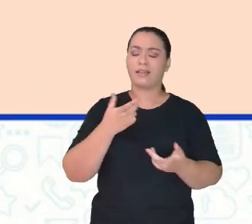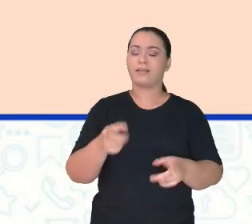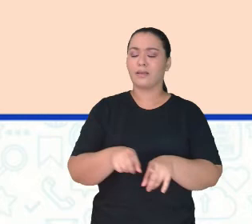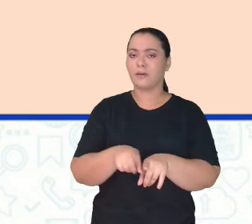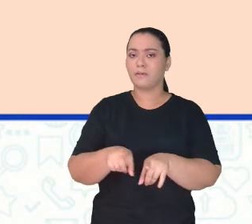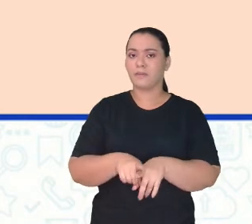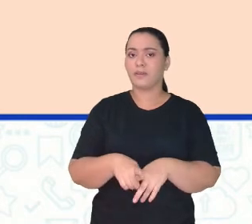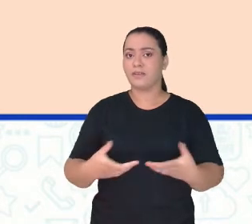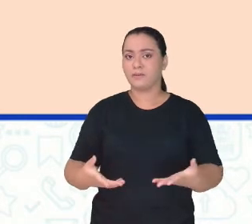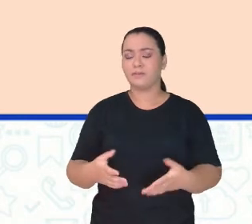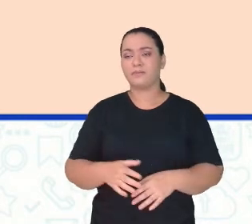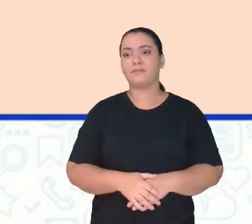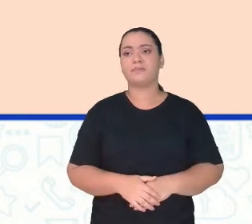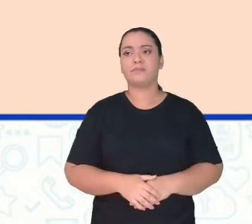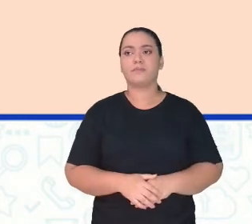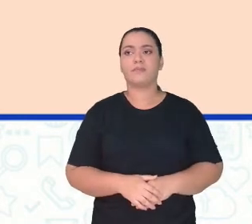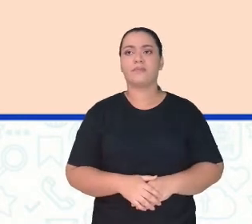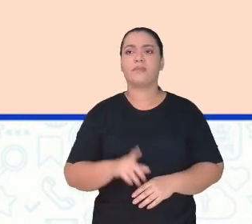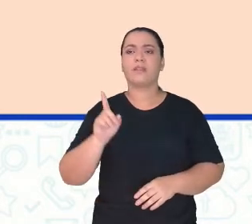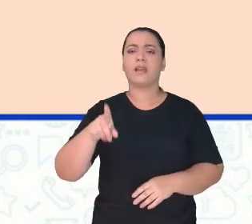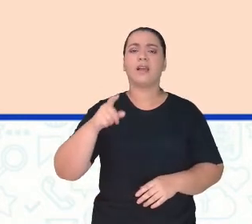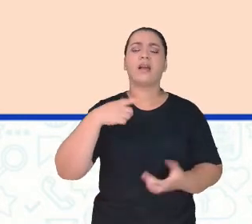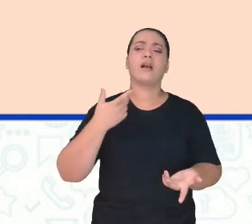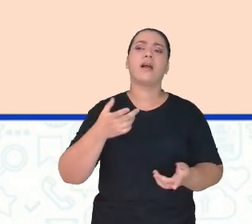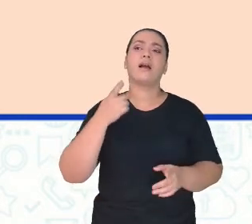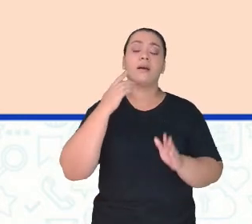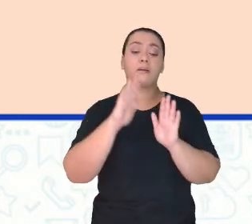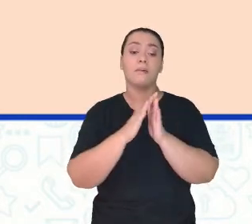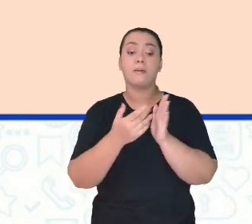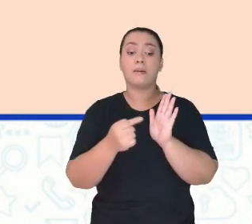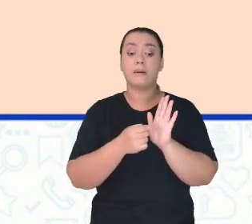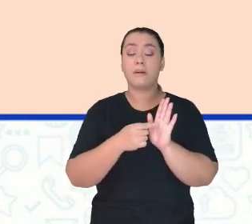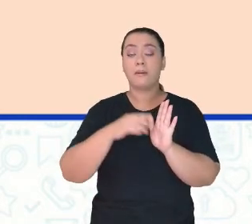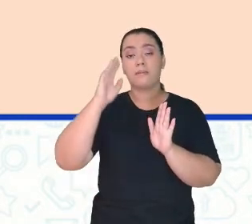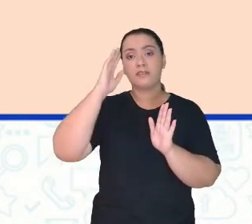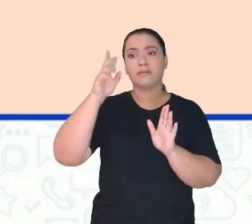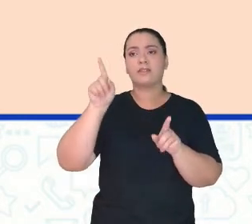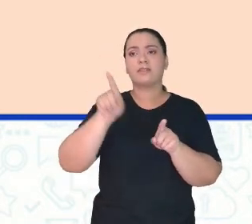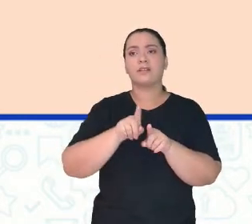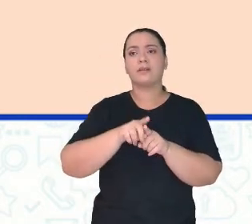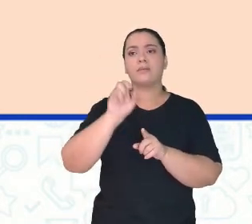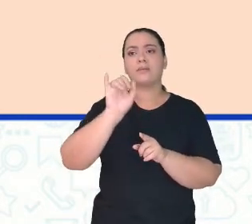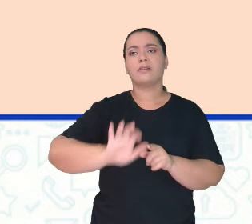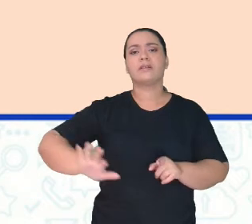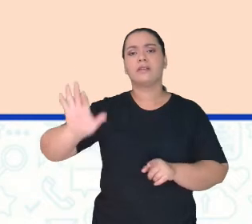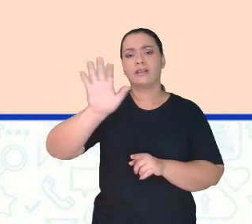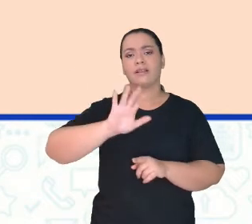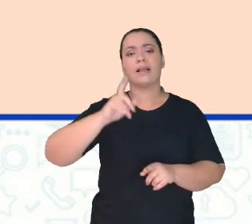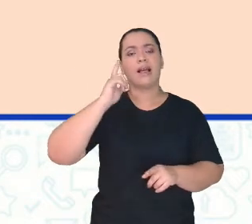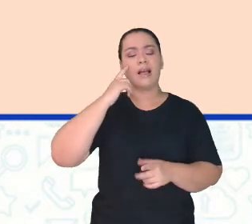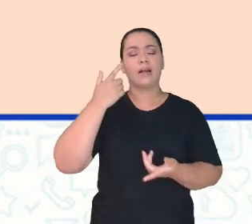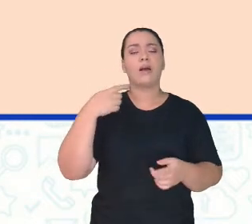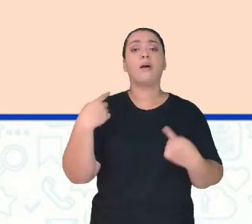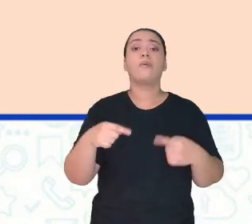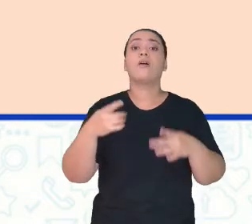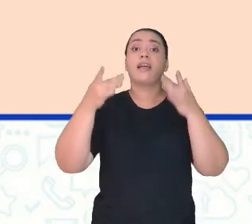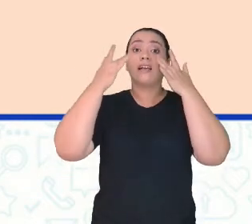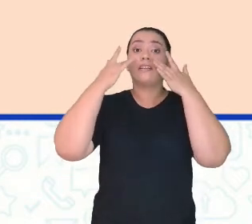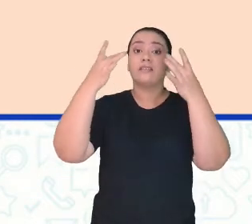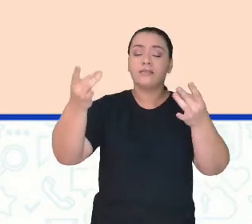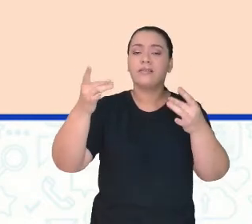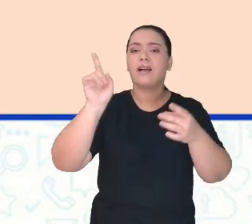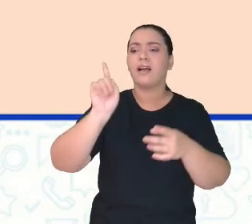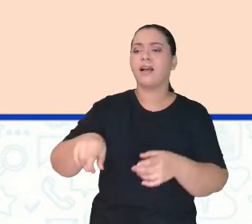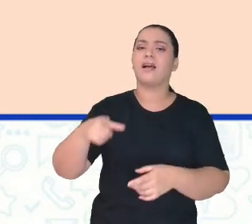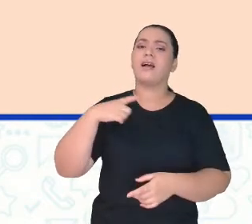frase principal e as ilustrações funcionam como um apelo para o leitor. Isso aqui a gente já falou, porque chama a atenção, porque dá